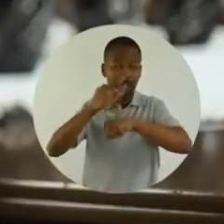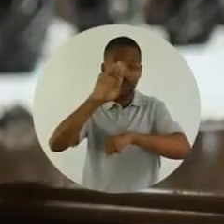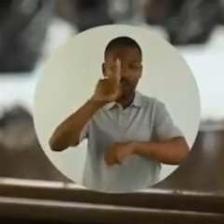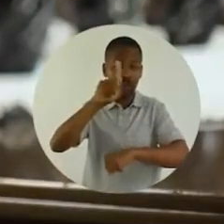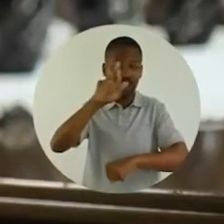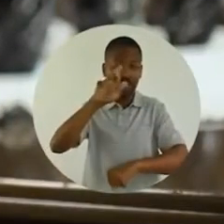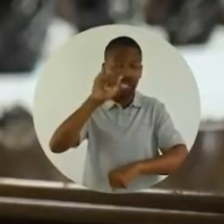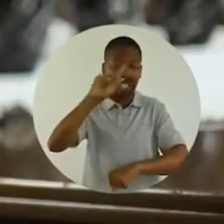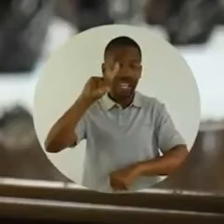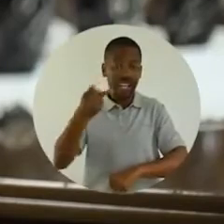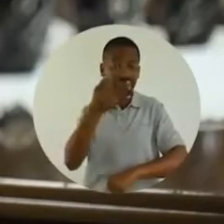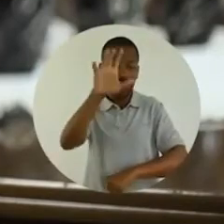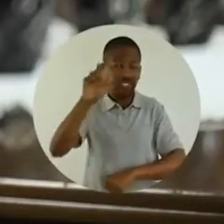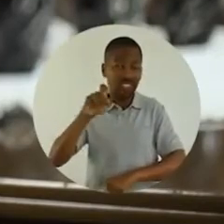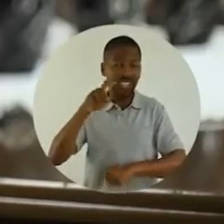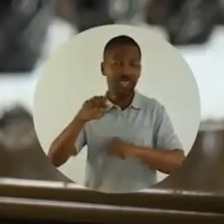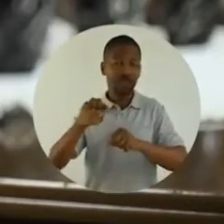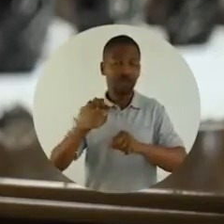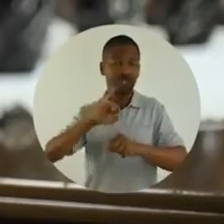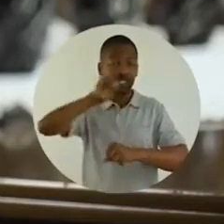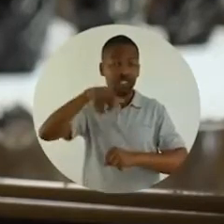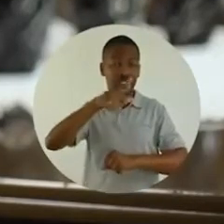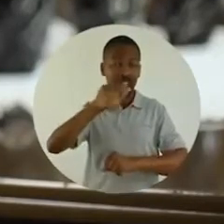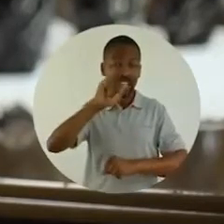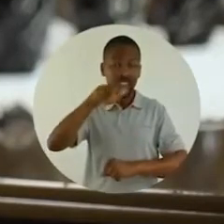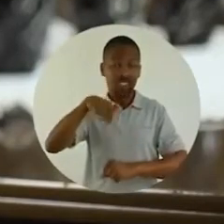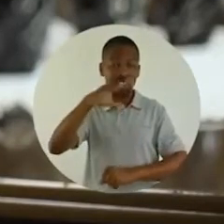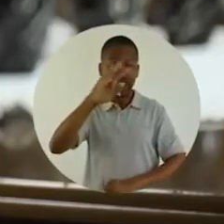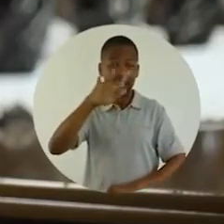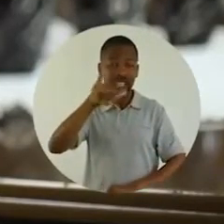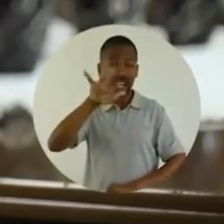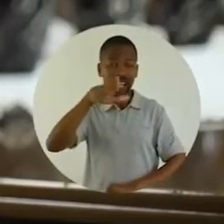nas costas, né? Ia para Jardim Catarina,